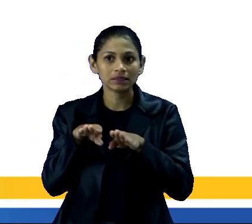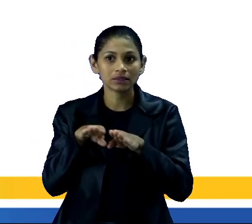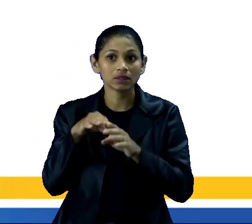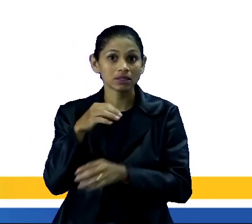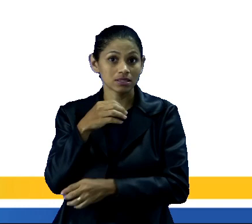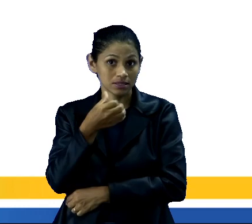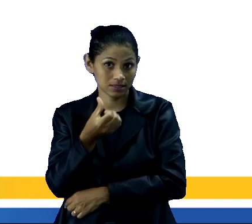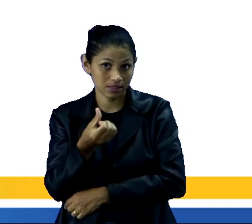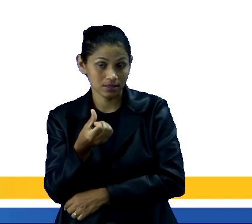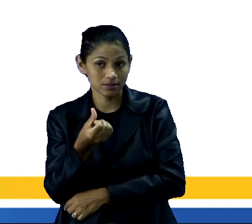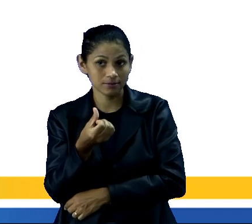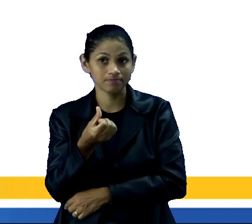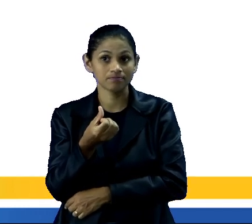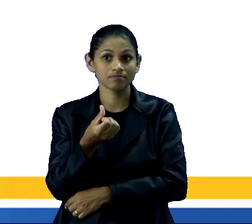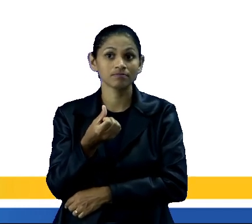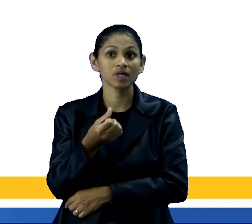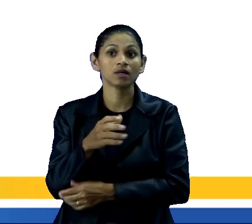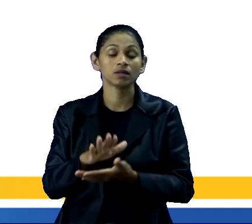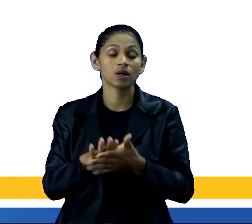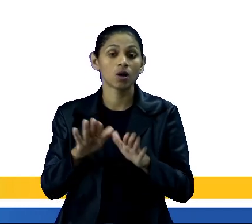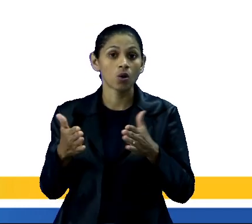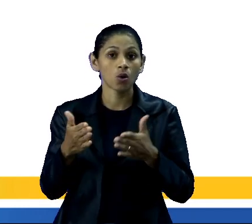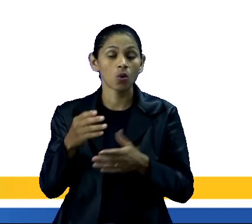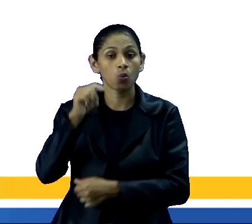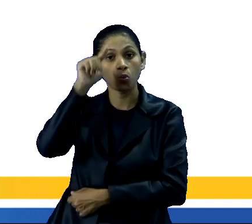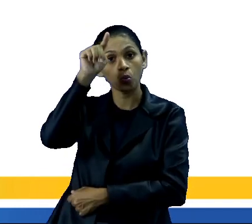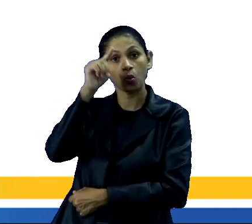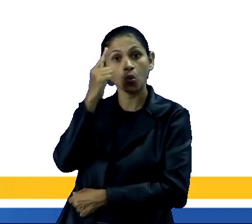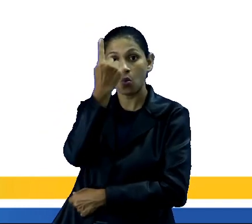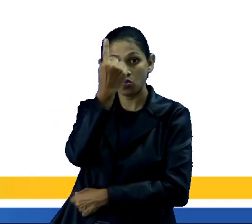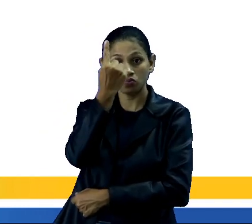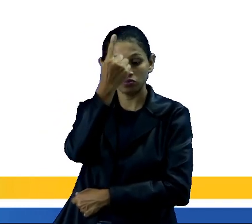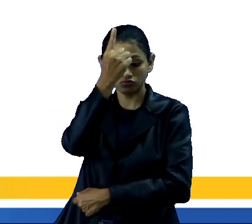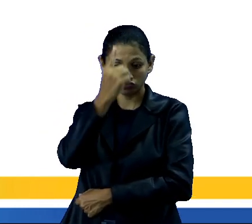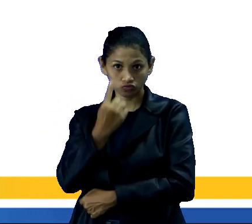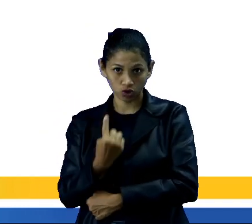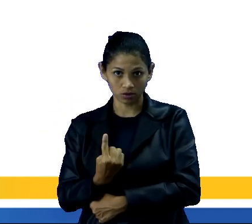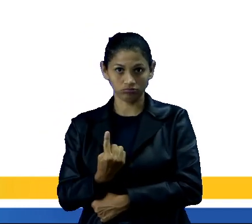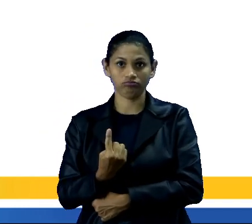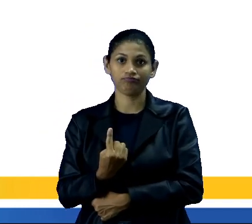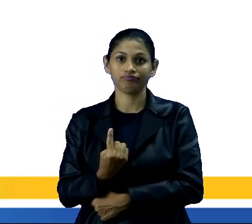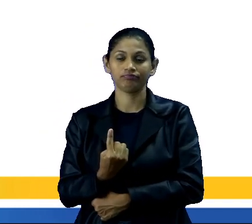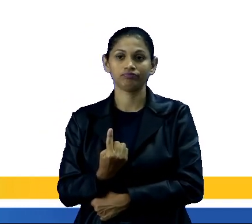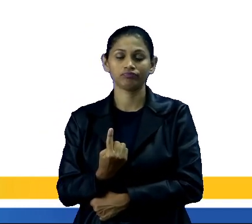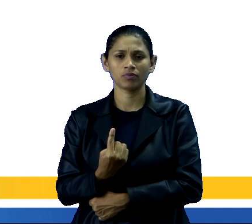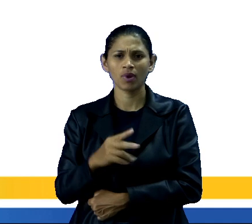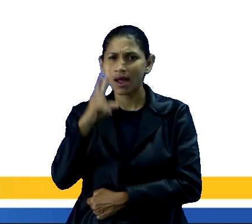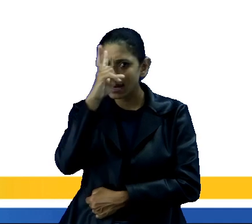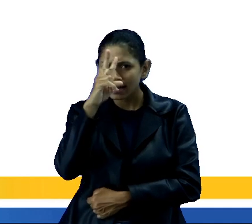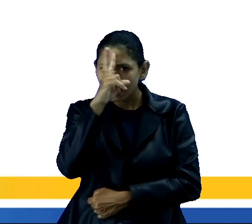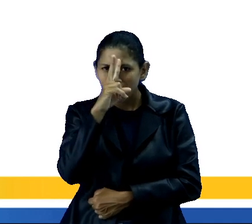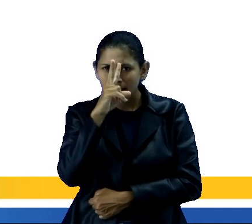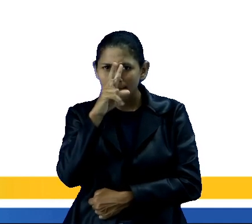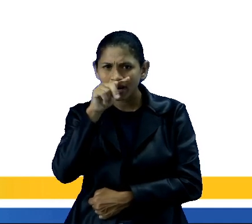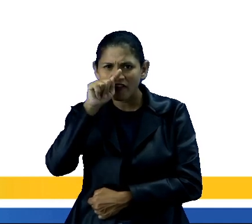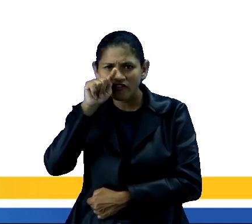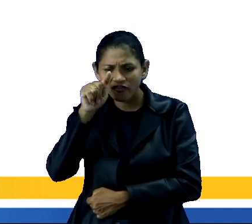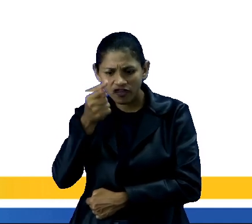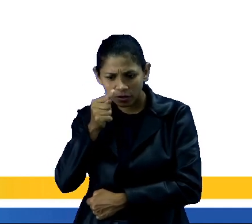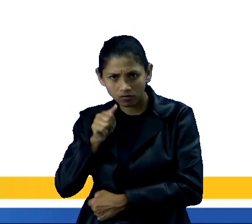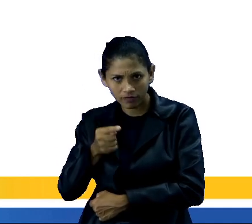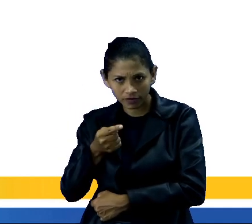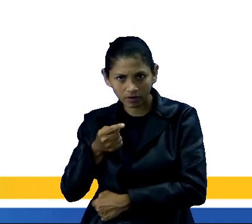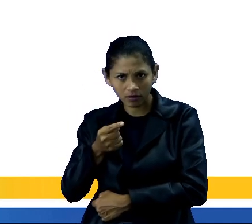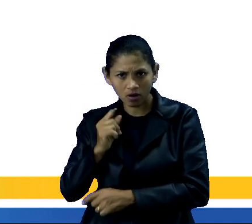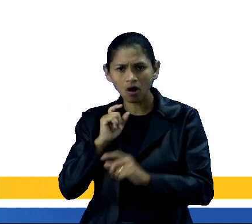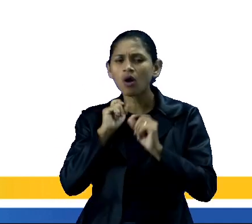deu, a princípio dava 163, certo? Só que você lembra que a vírgula estava embaixo da vírgula? Então, o que